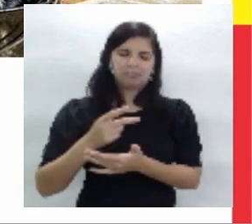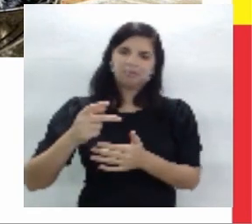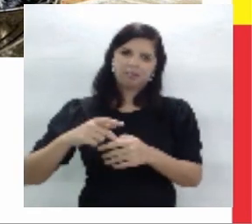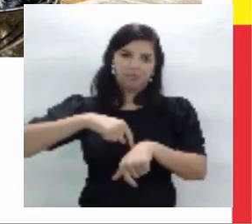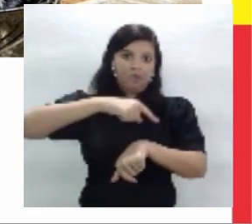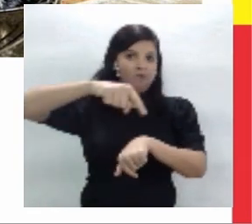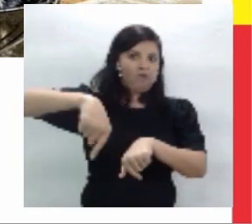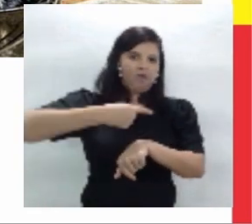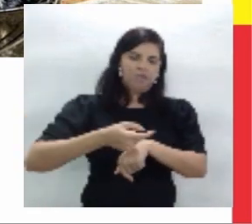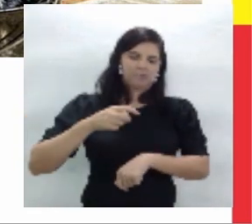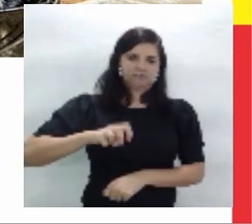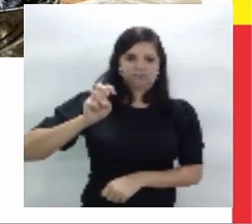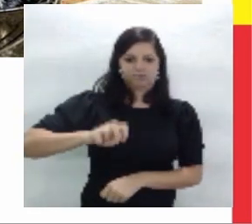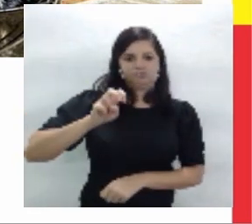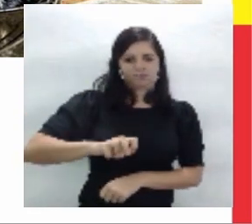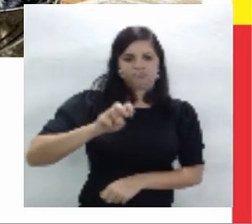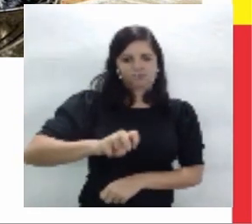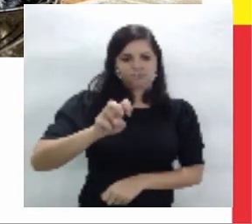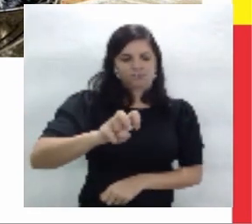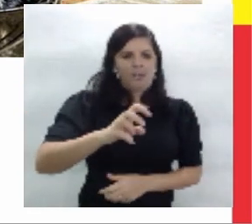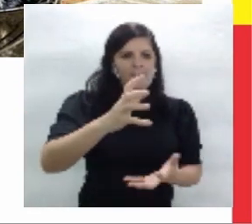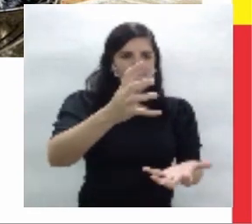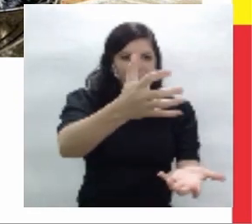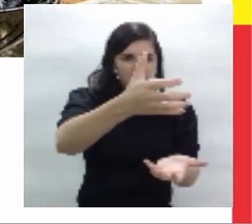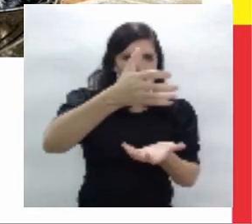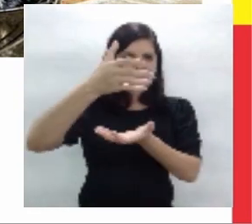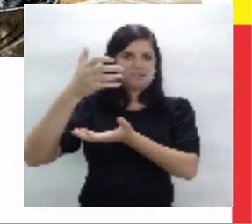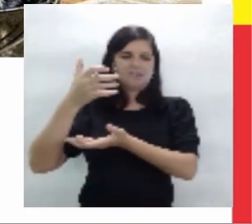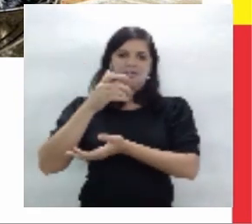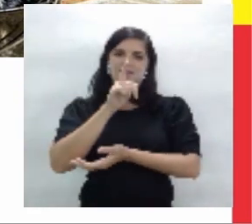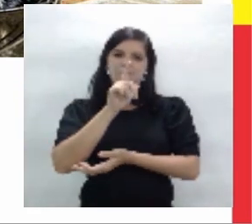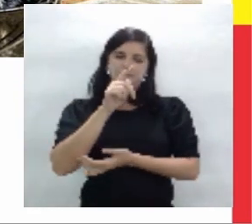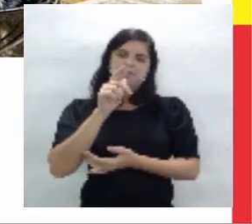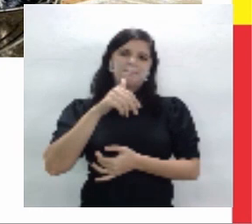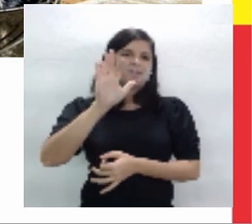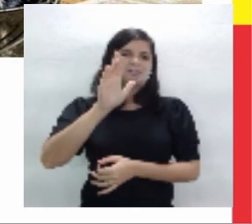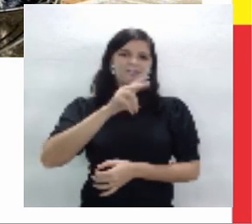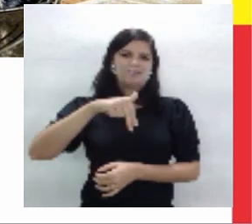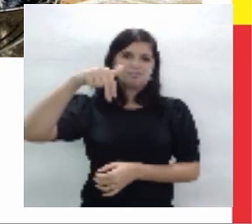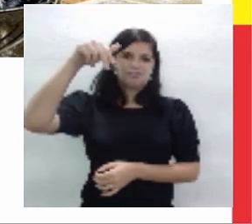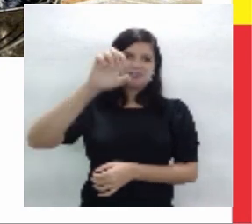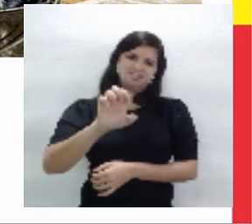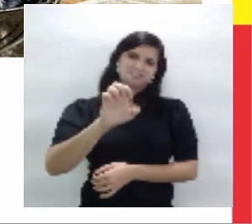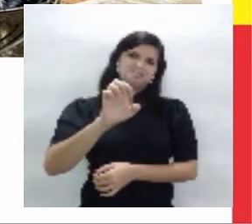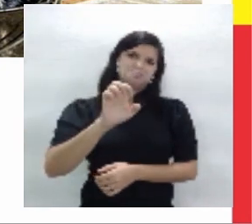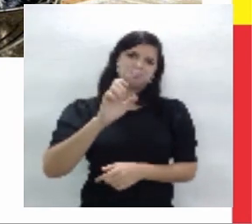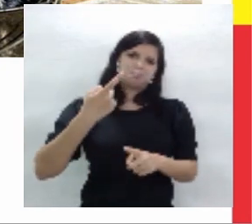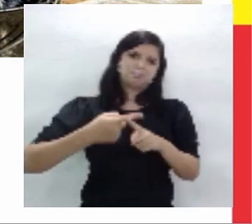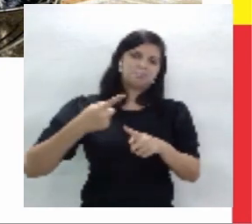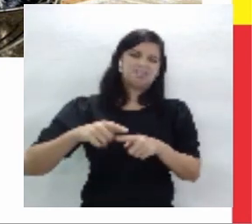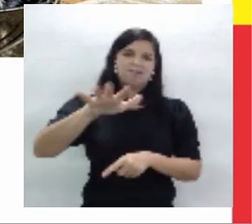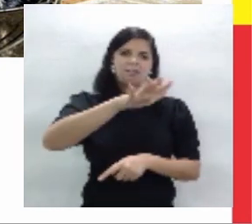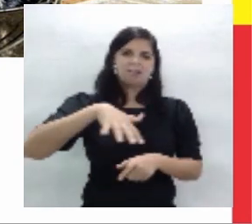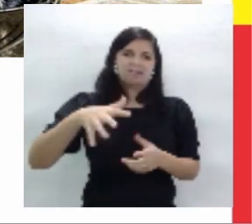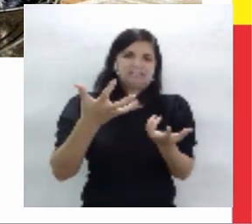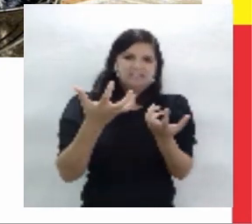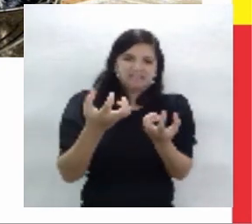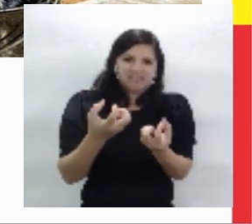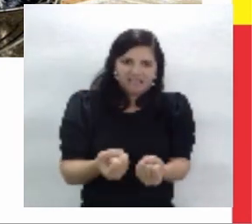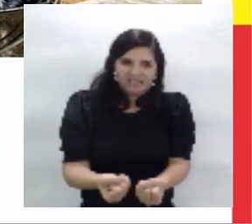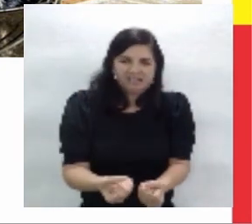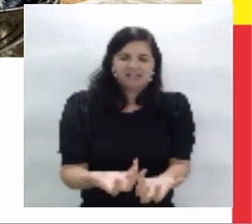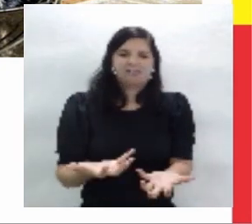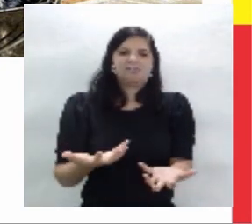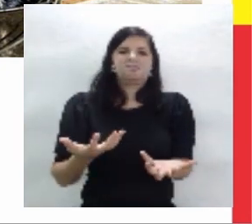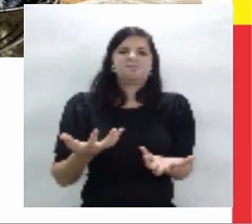né, vamos dizer assim, essa busca por água, é na região Nordeste, que é uma área mais seca, é uma área que tem uma quantidade